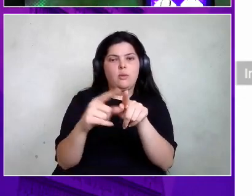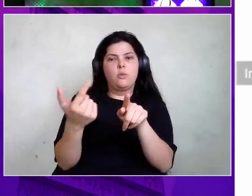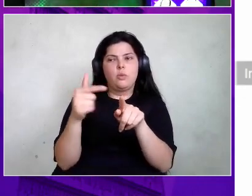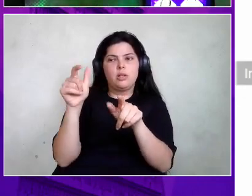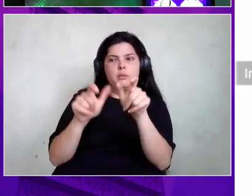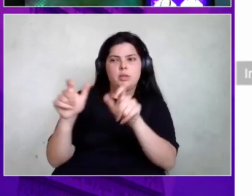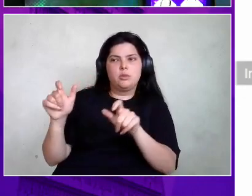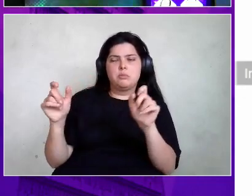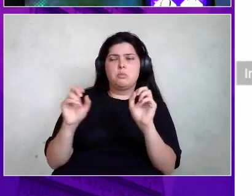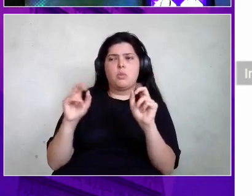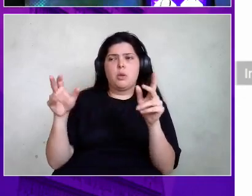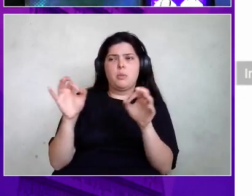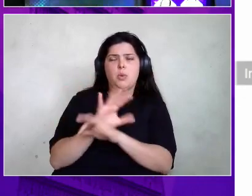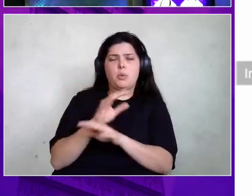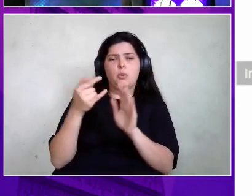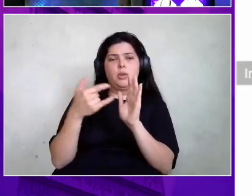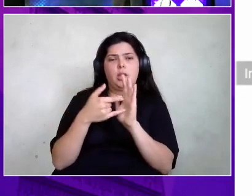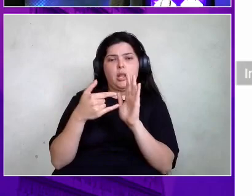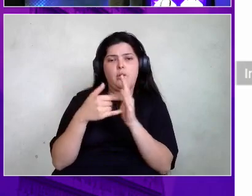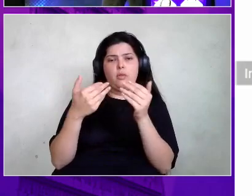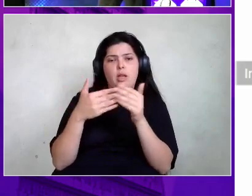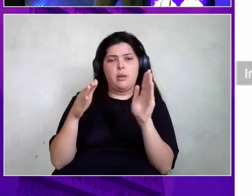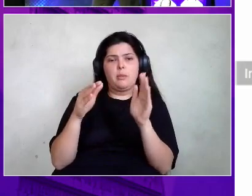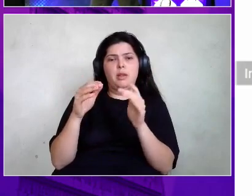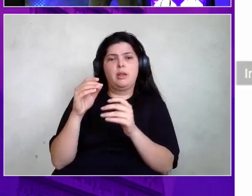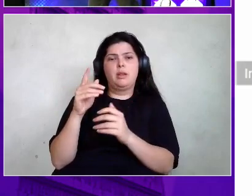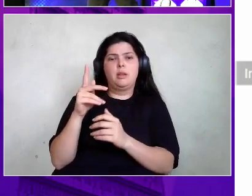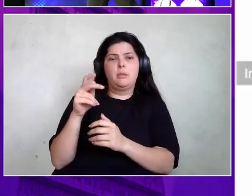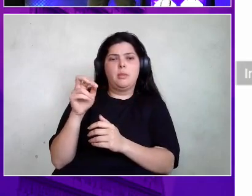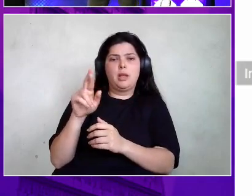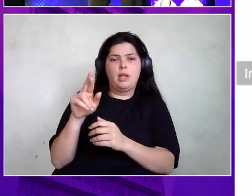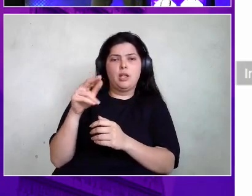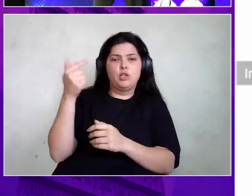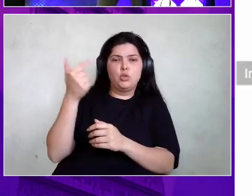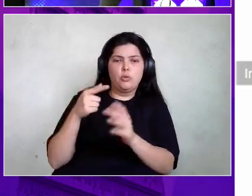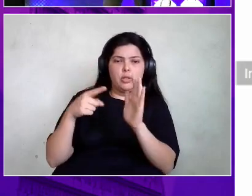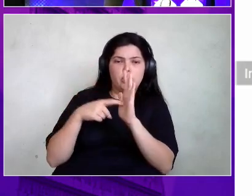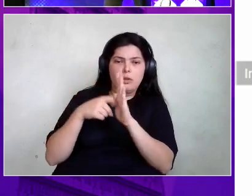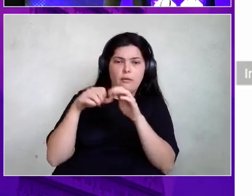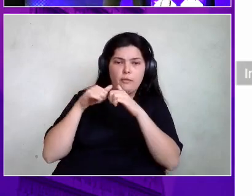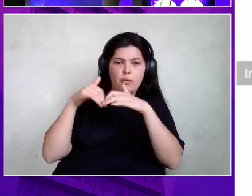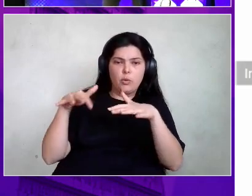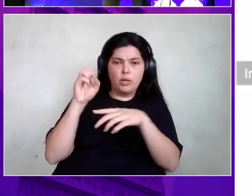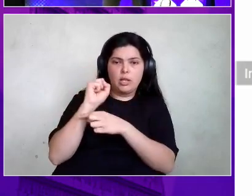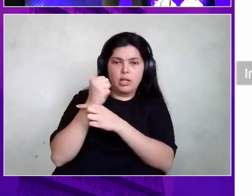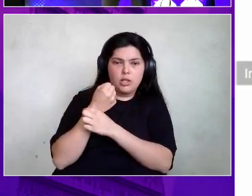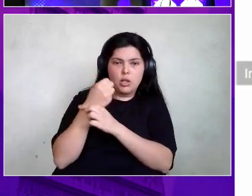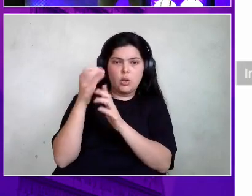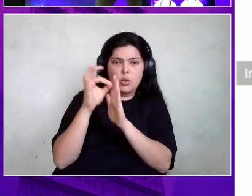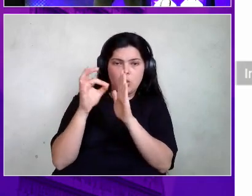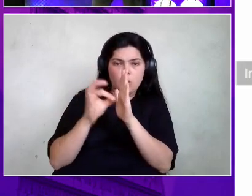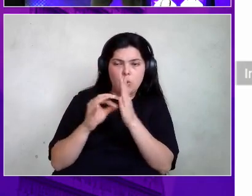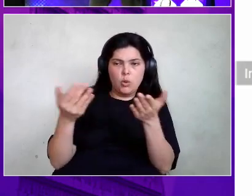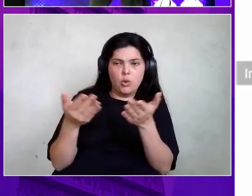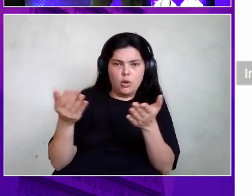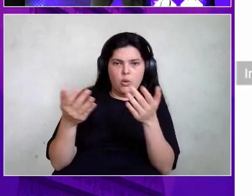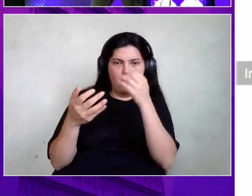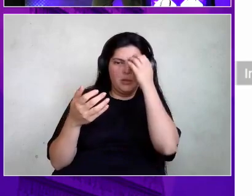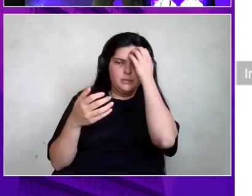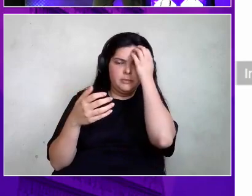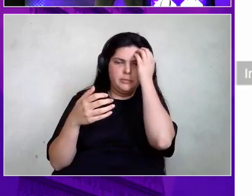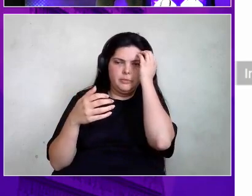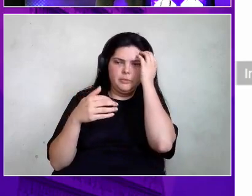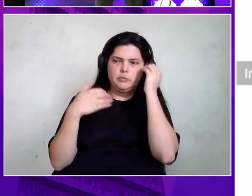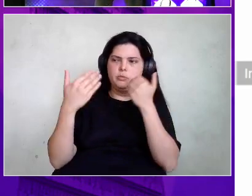os devs vão abrir um PR, eu vou executar de novo todo aquele fluxo para garantir que o código dele agora, nesse processo de ir para a integração